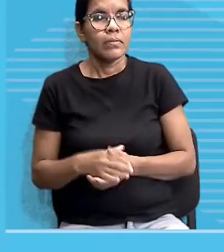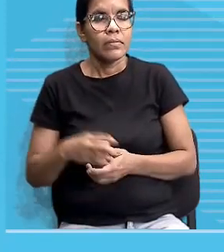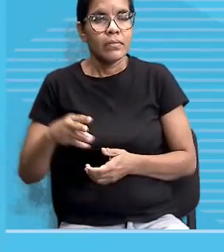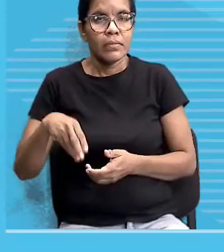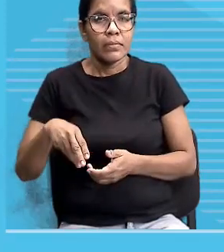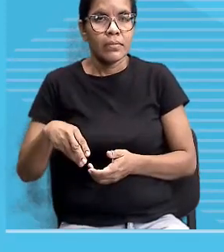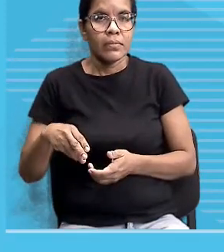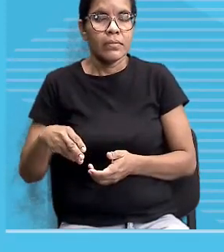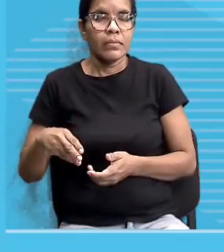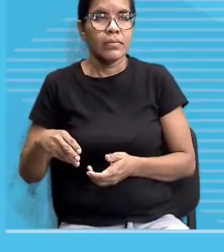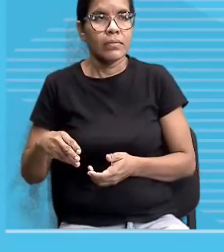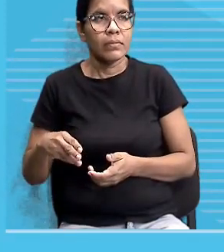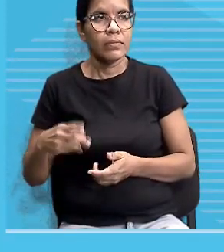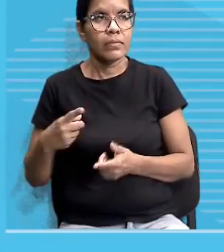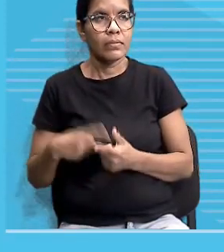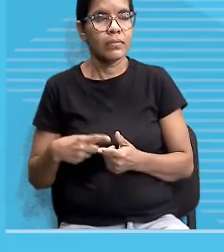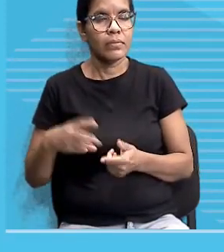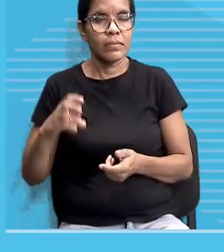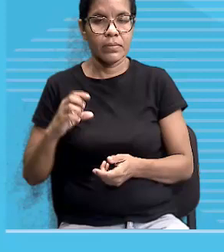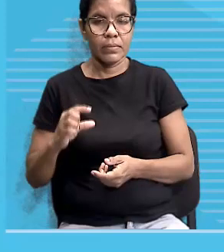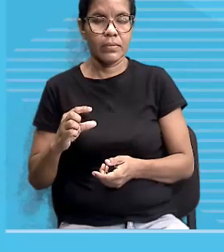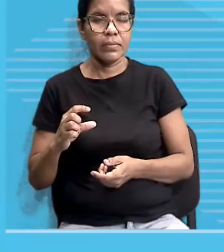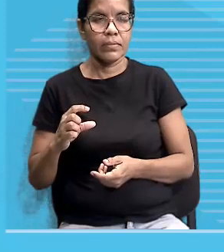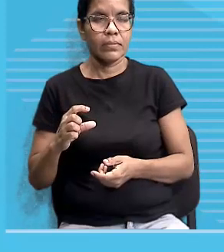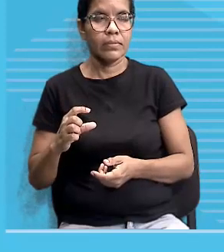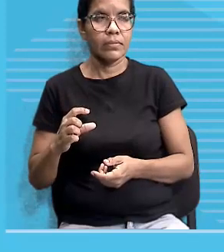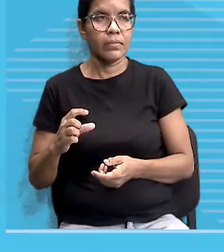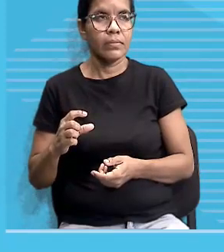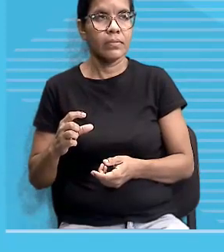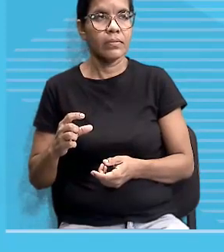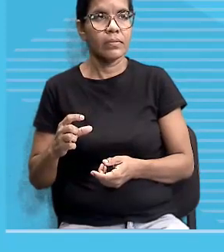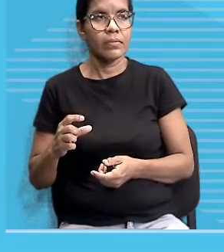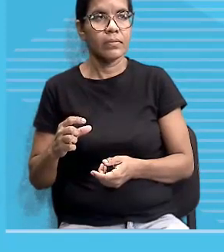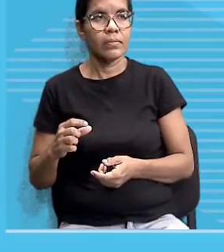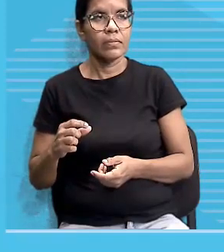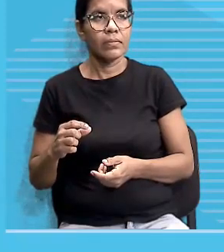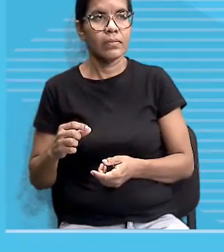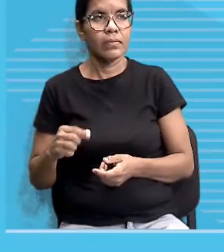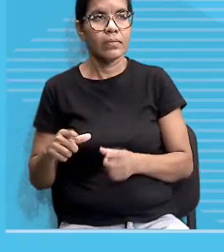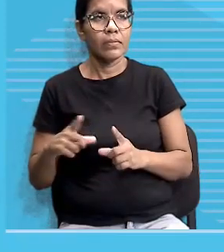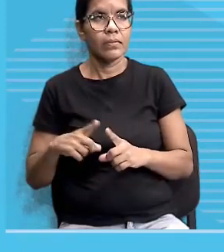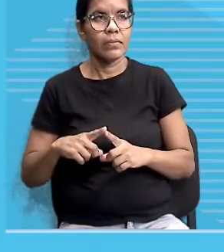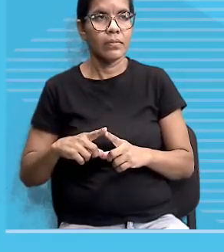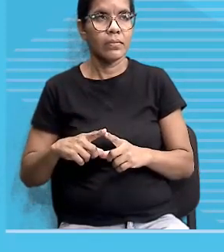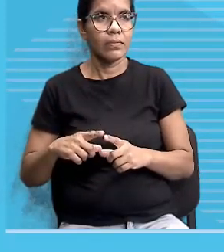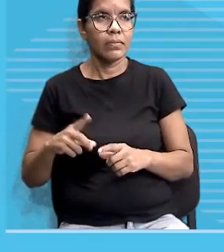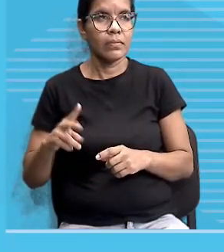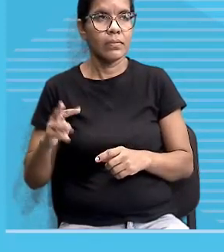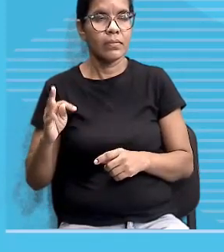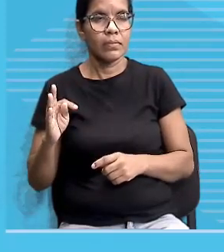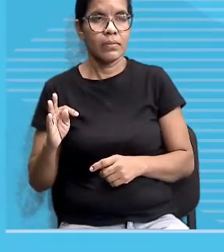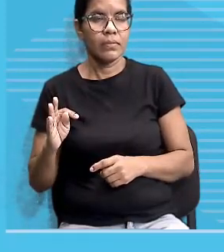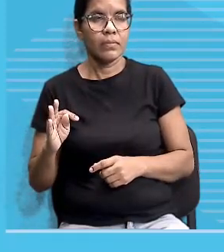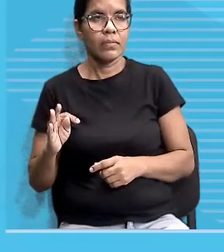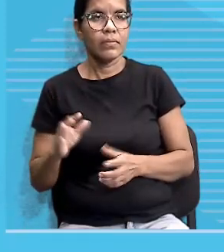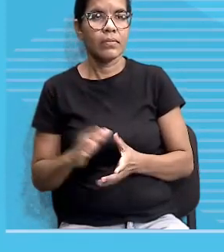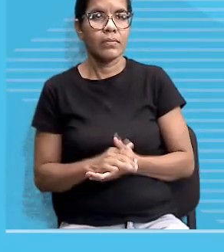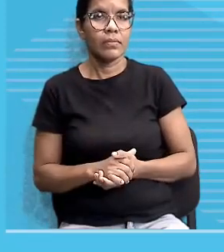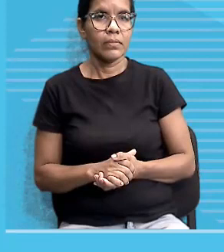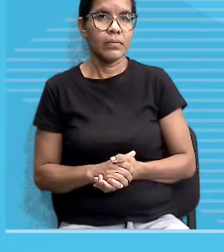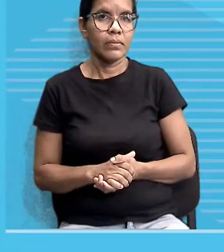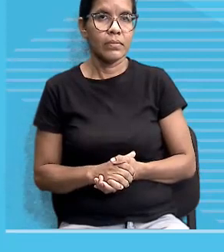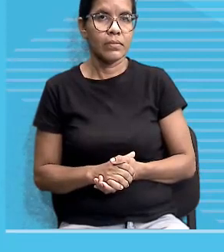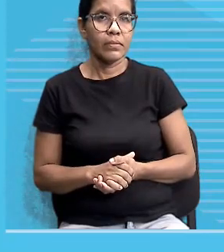massa vezes o calor específico vezes a